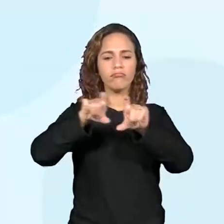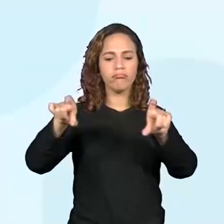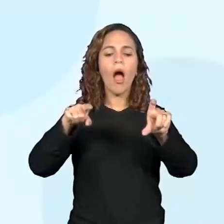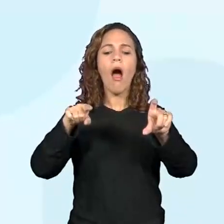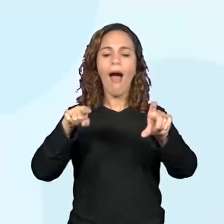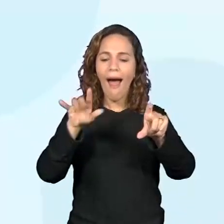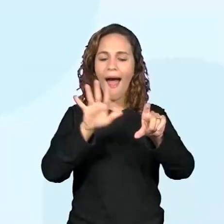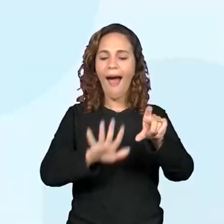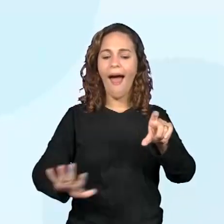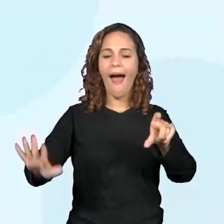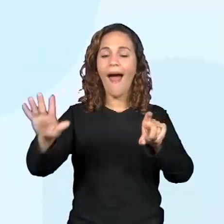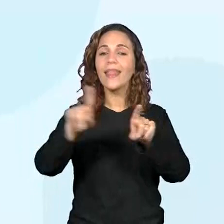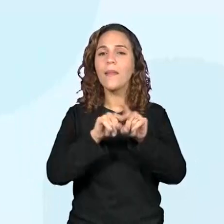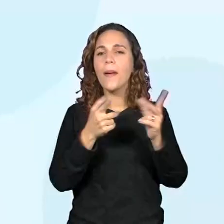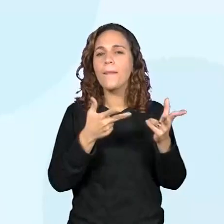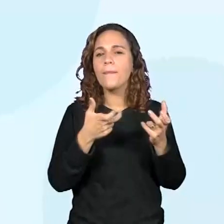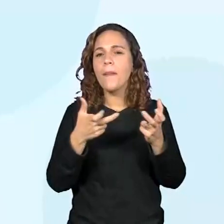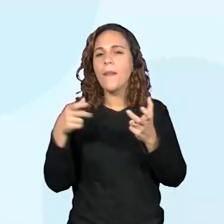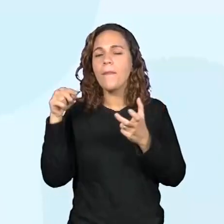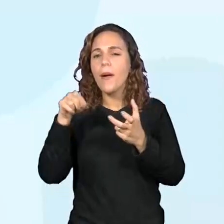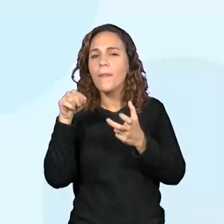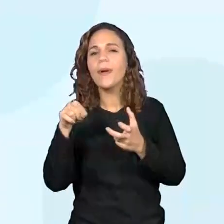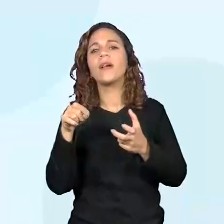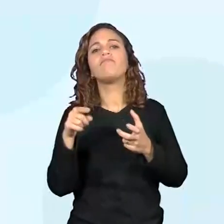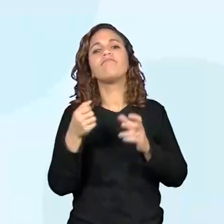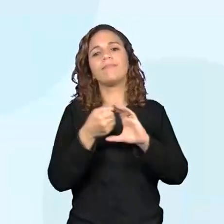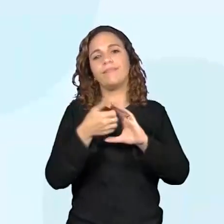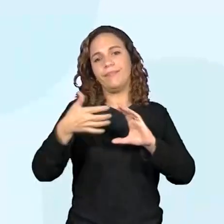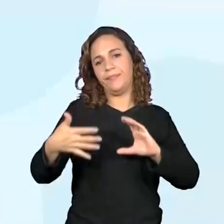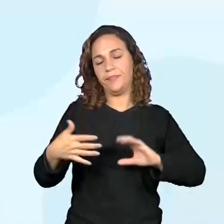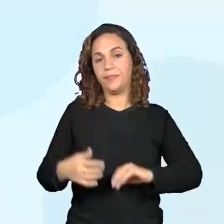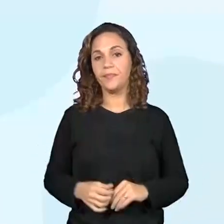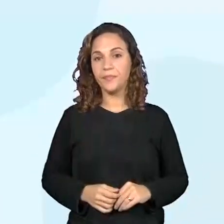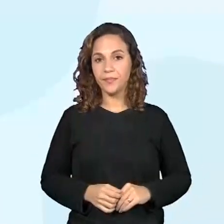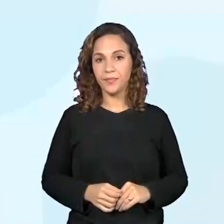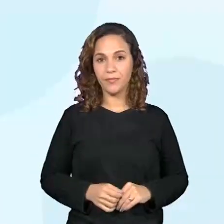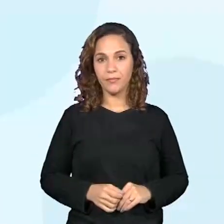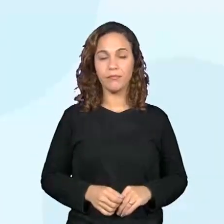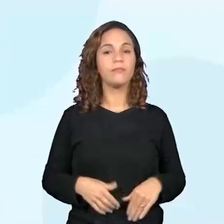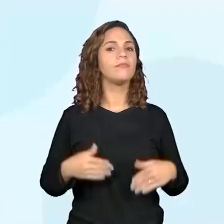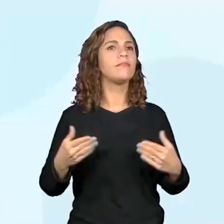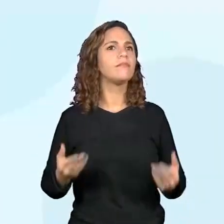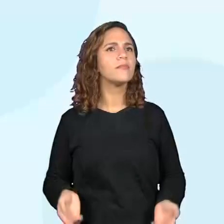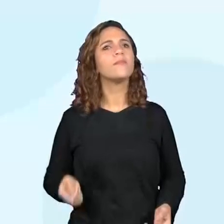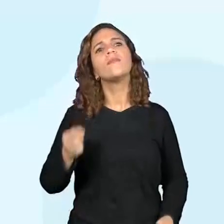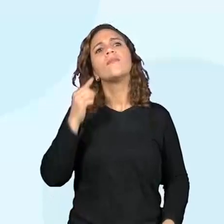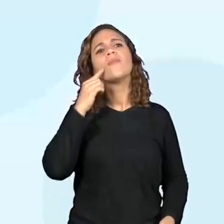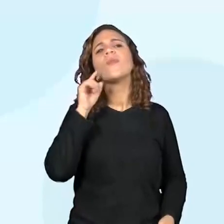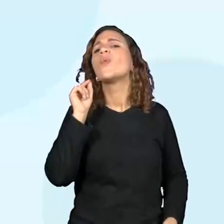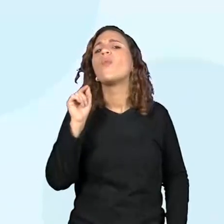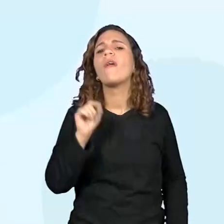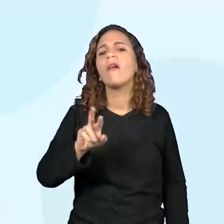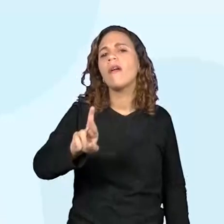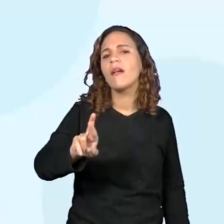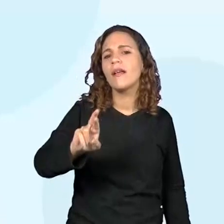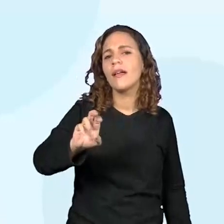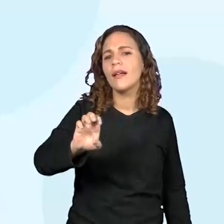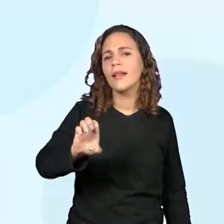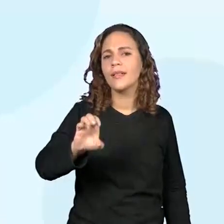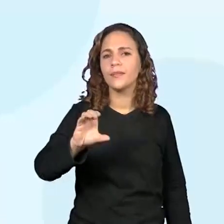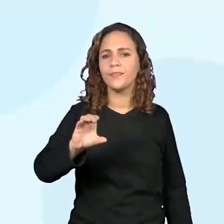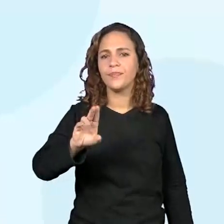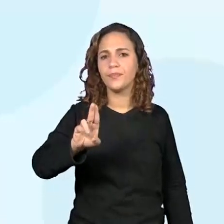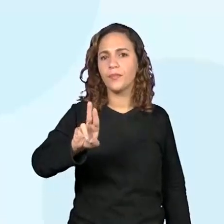como observar as características do gênero. Isso mesmo, então, recursos gráficos, vamos ver aqui. Nesta aula,